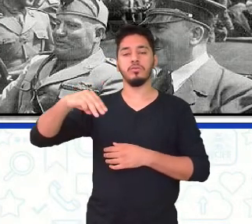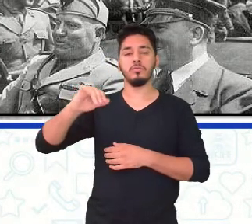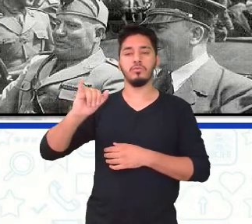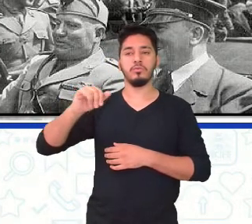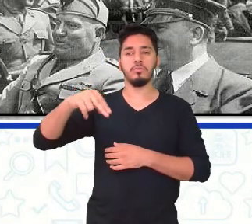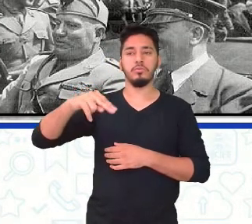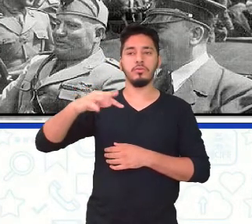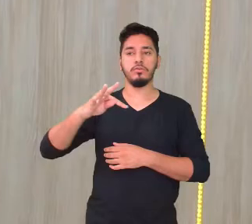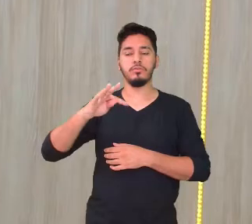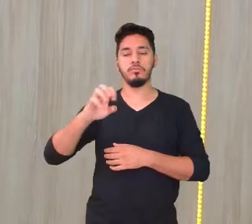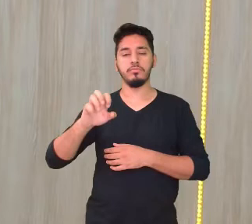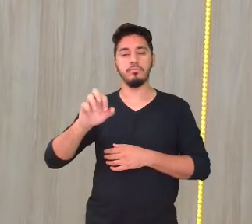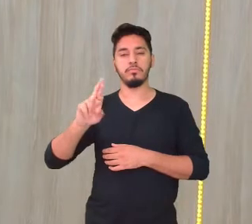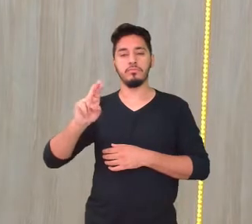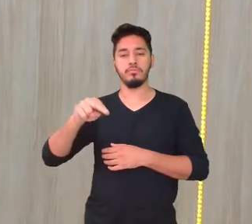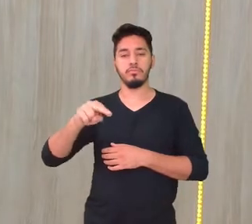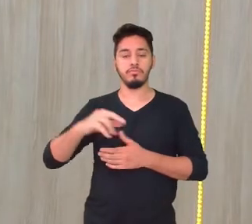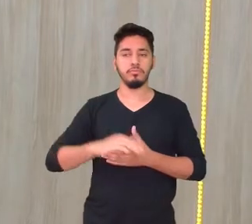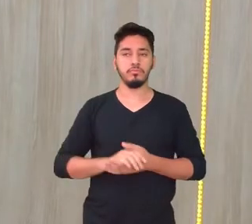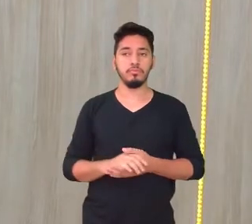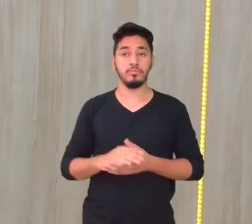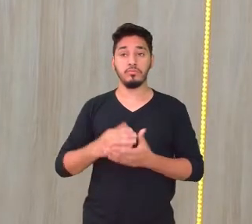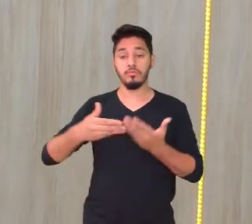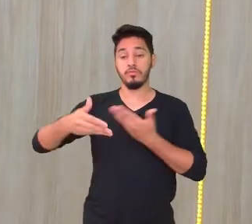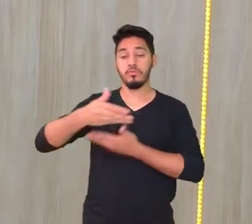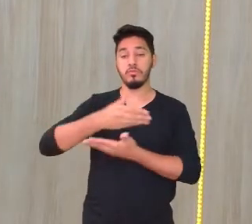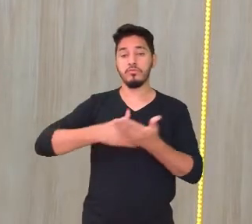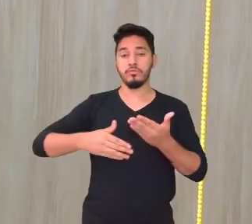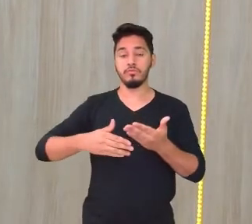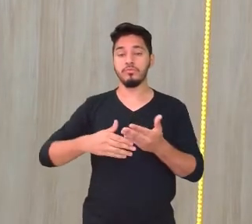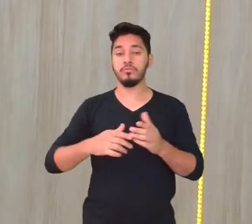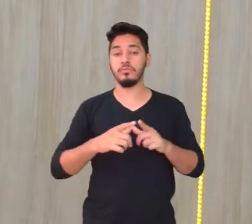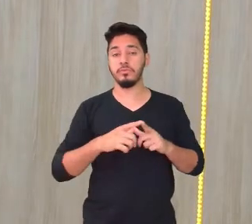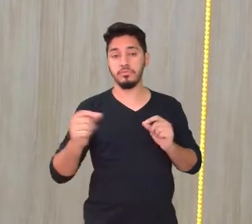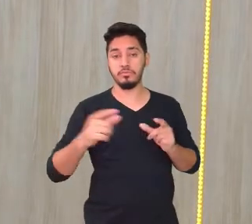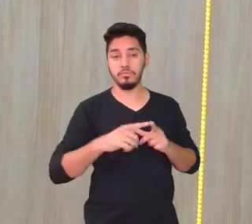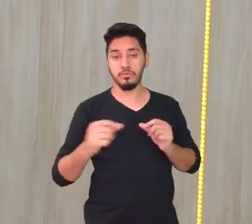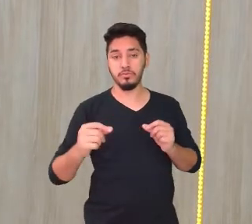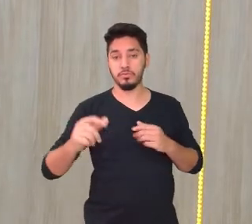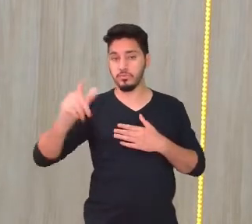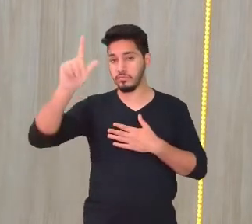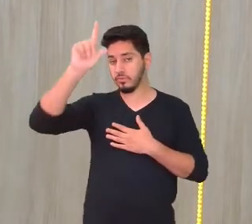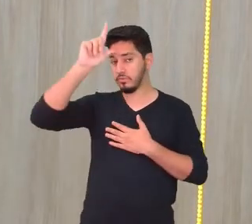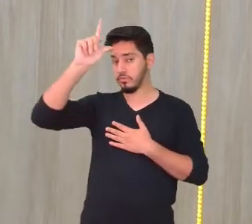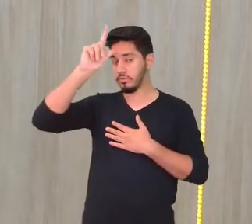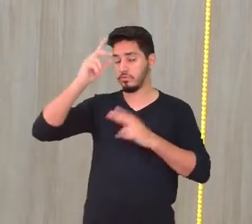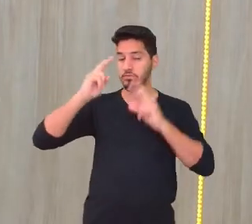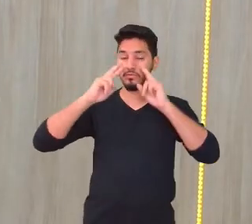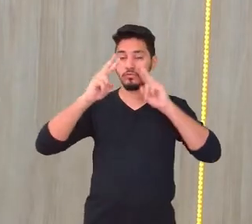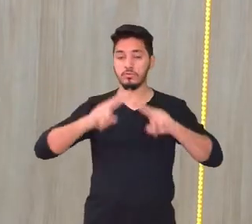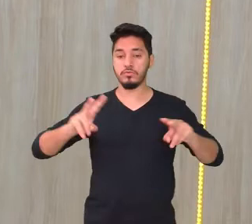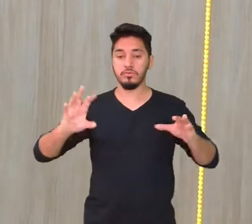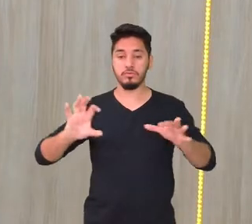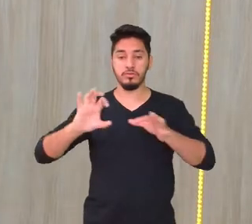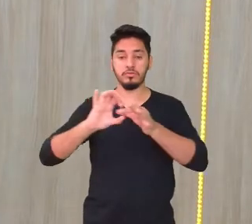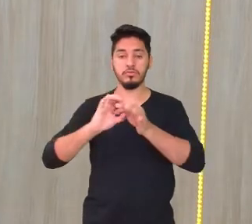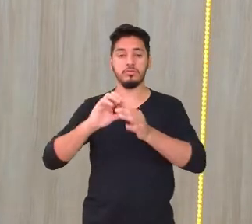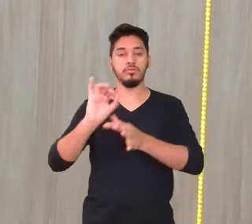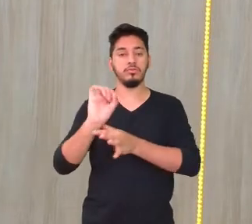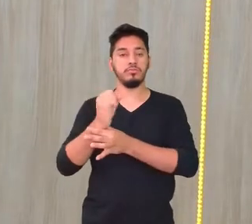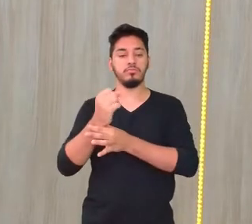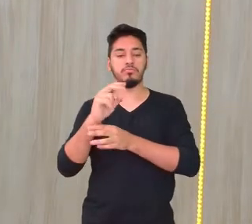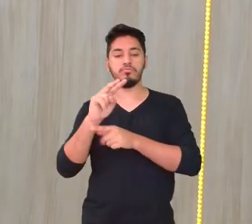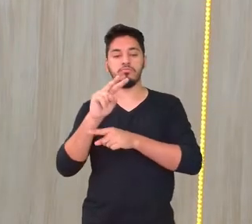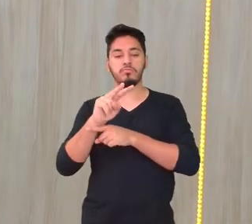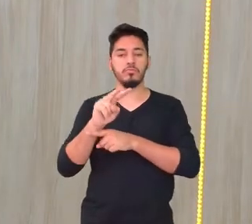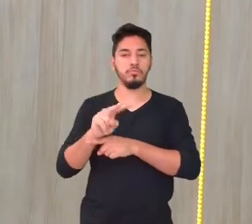né? Então, envolvendo aí Japão e Alemanha, né, que visavam aí uma aliança, né, de proteção contra a